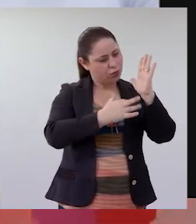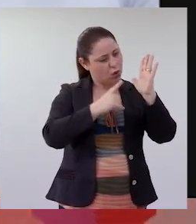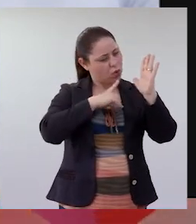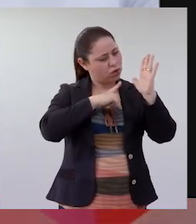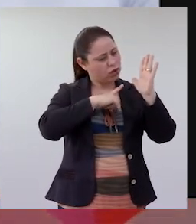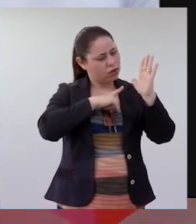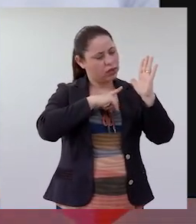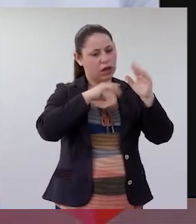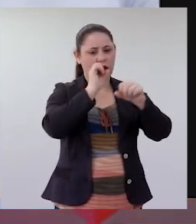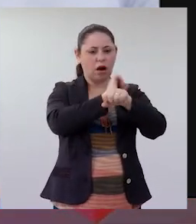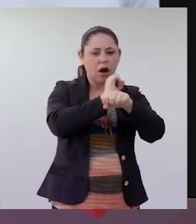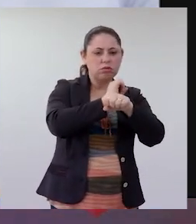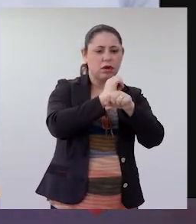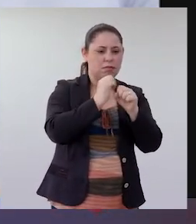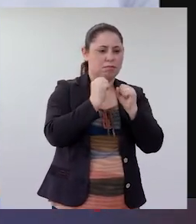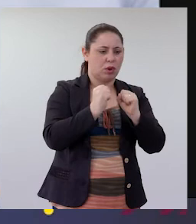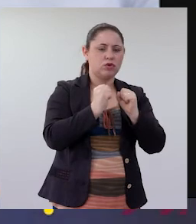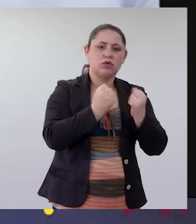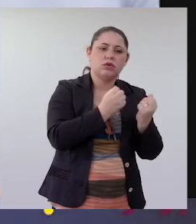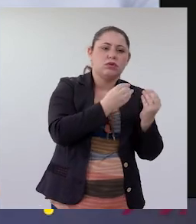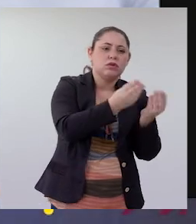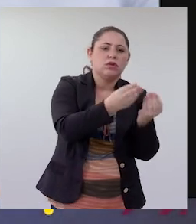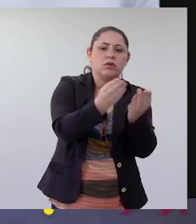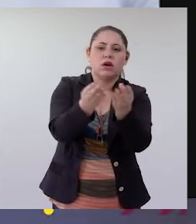pode distribuir aos parentes.